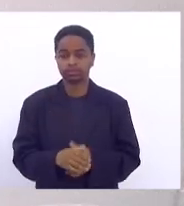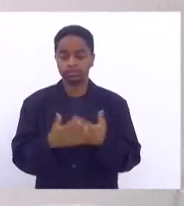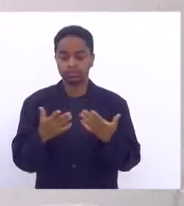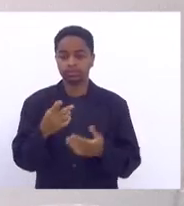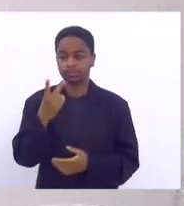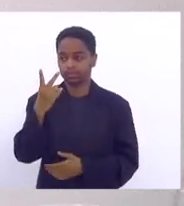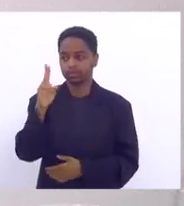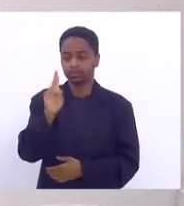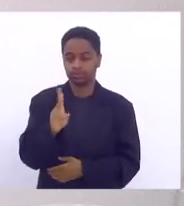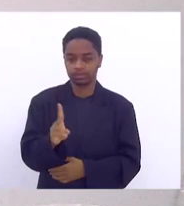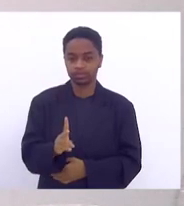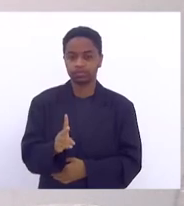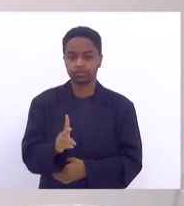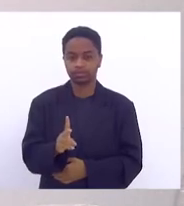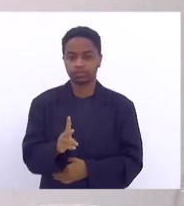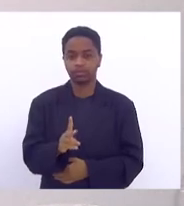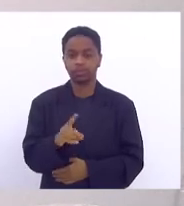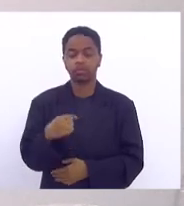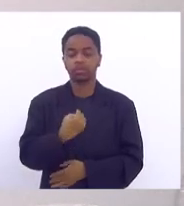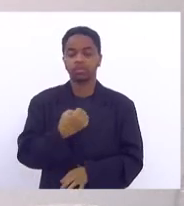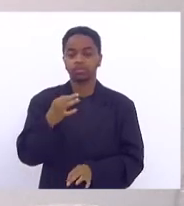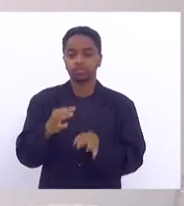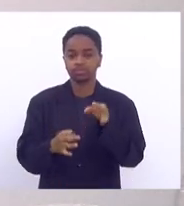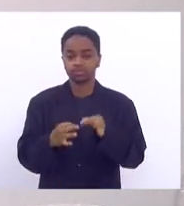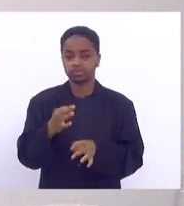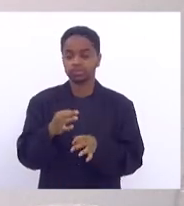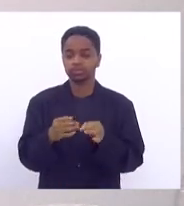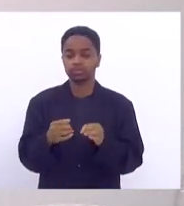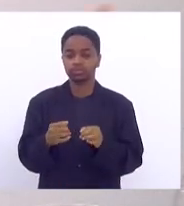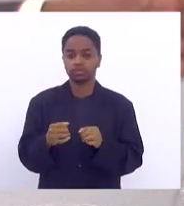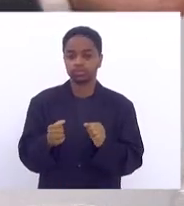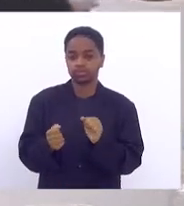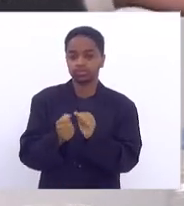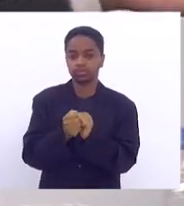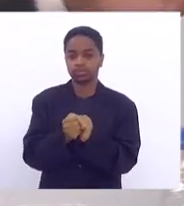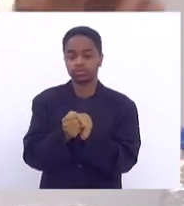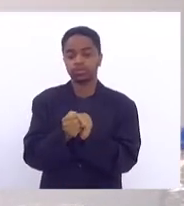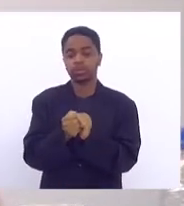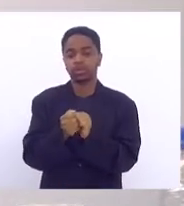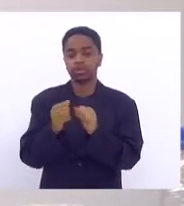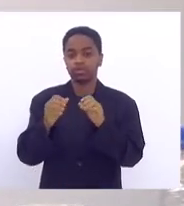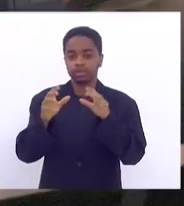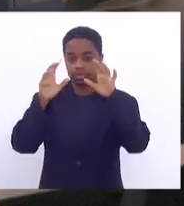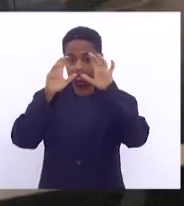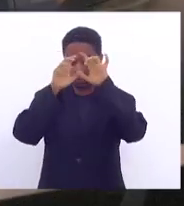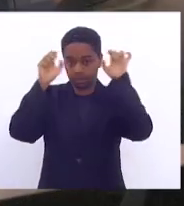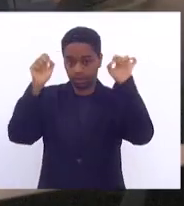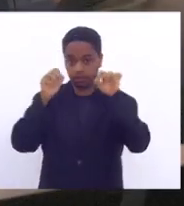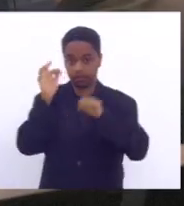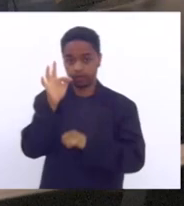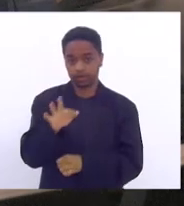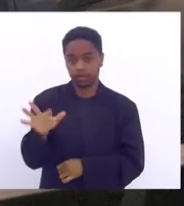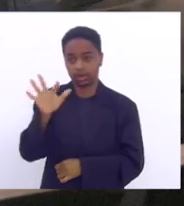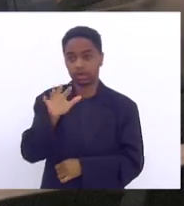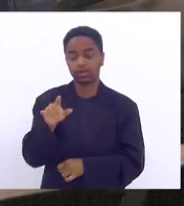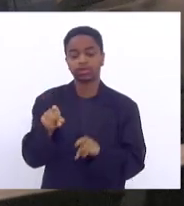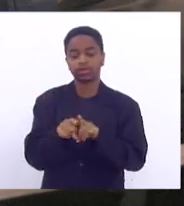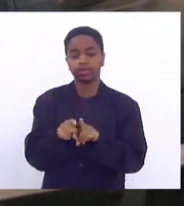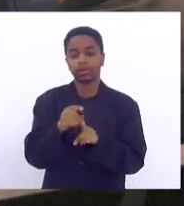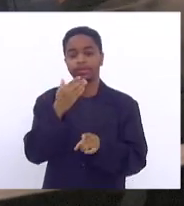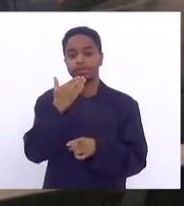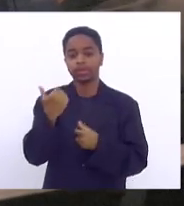vezes no julgamento perante o Supremo Tribunal Federal precisava fazer contato com o Dr André lá para pedir o apoio da